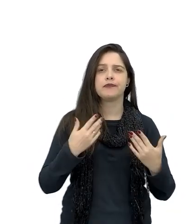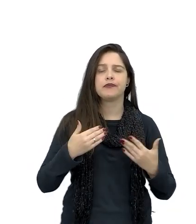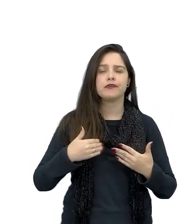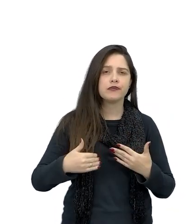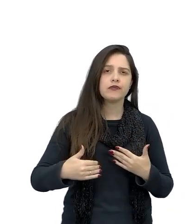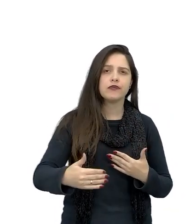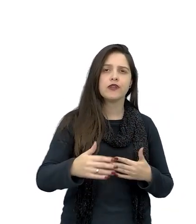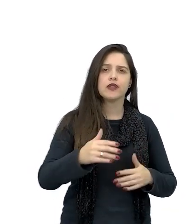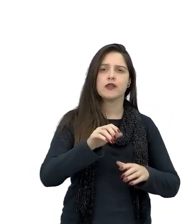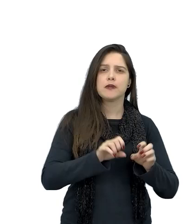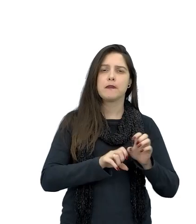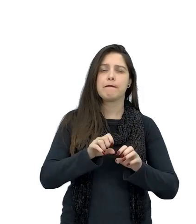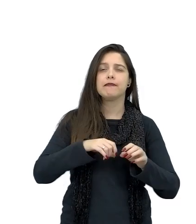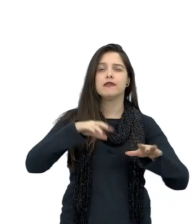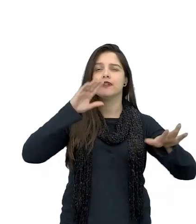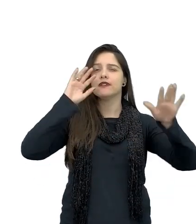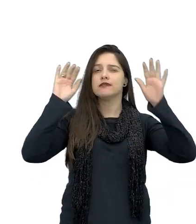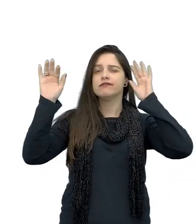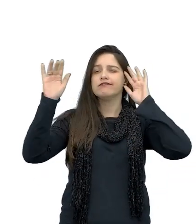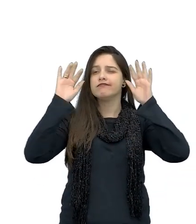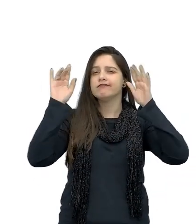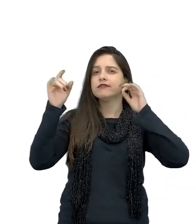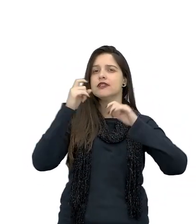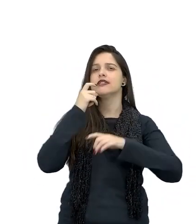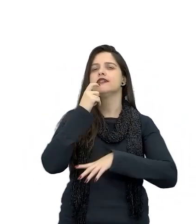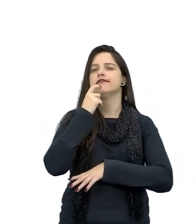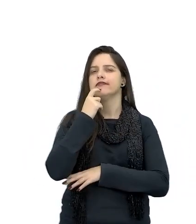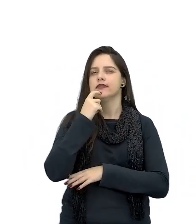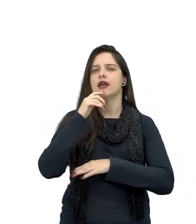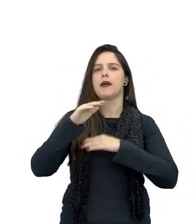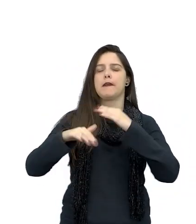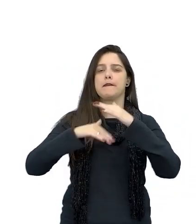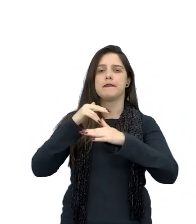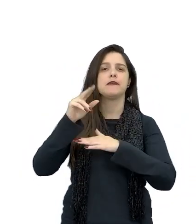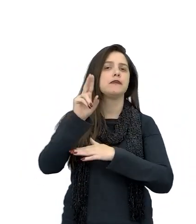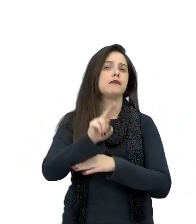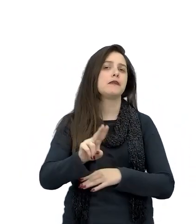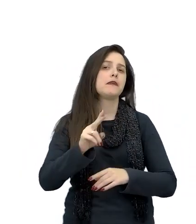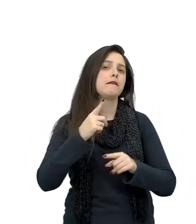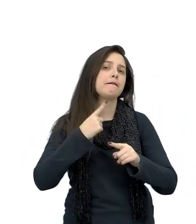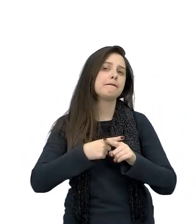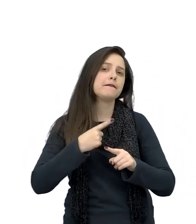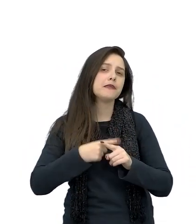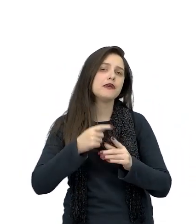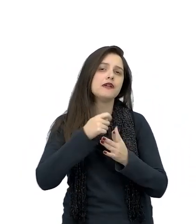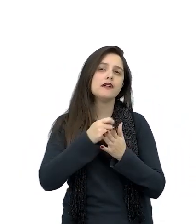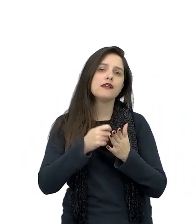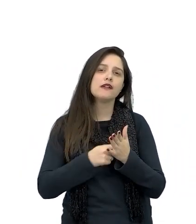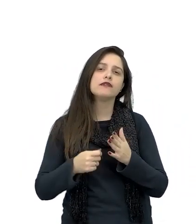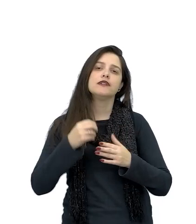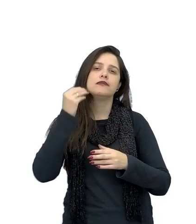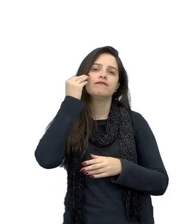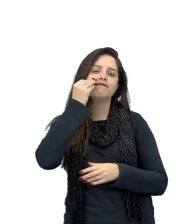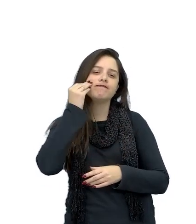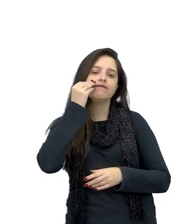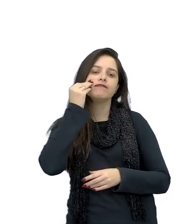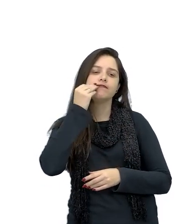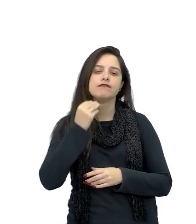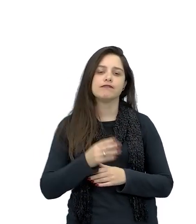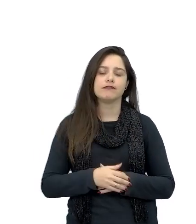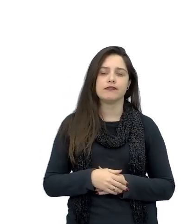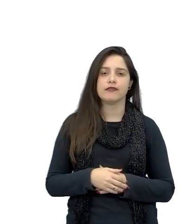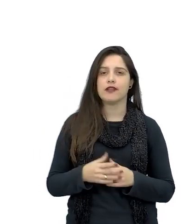aprendam a escrever exercitando esses procedimentos utilizados por escritores experientes.